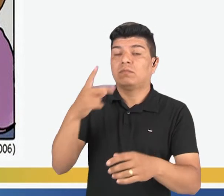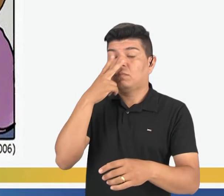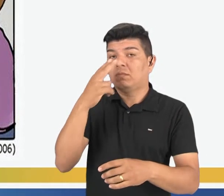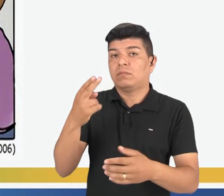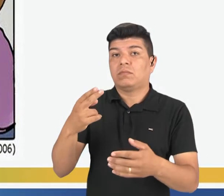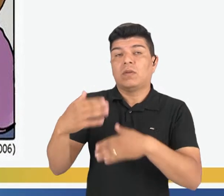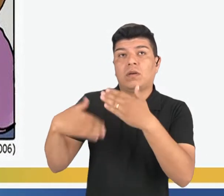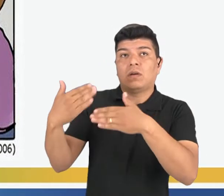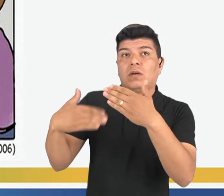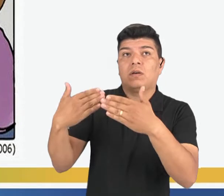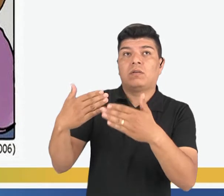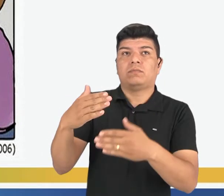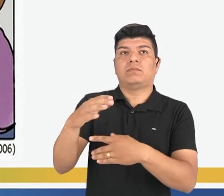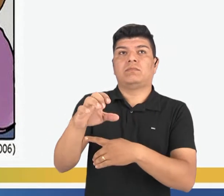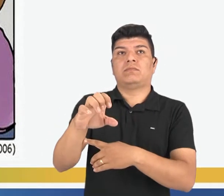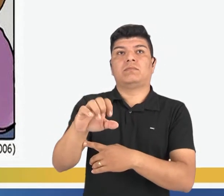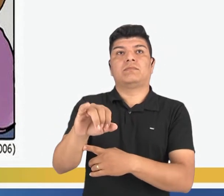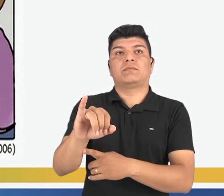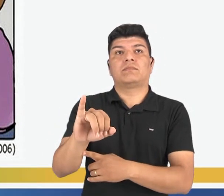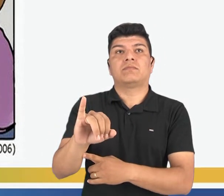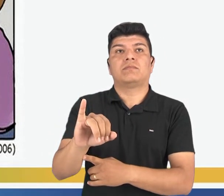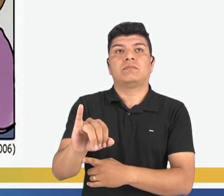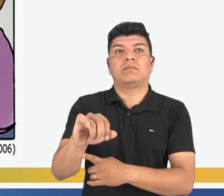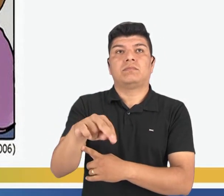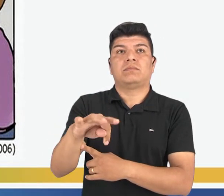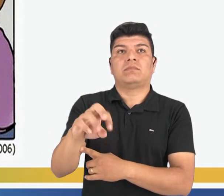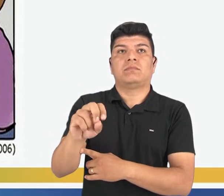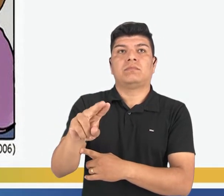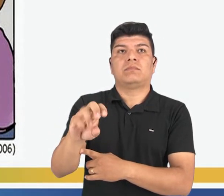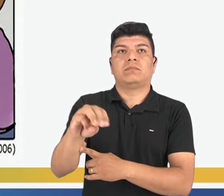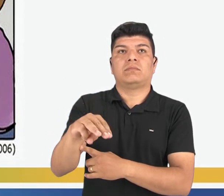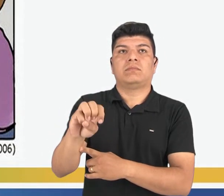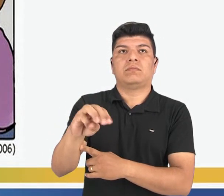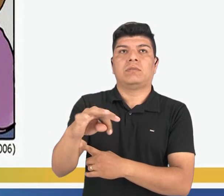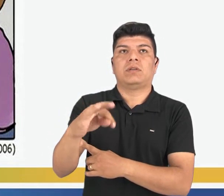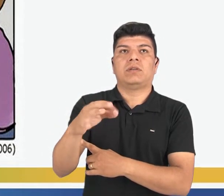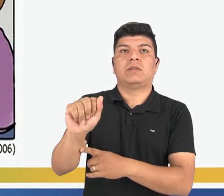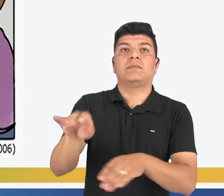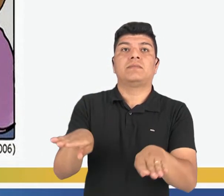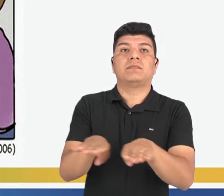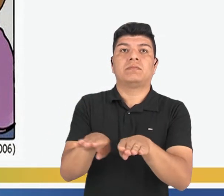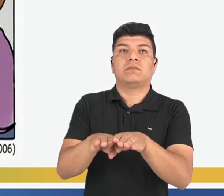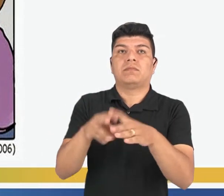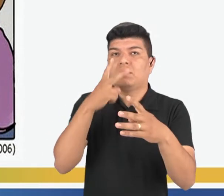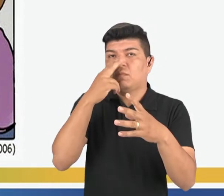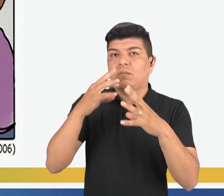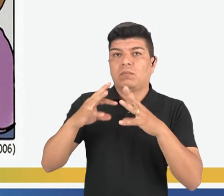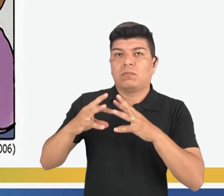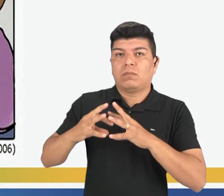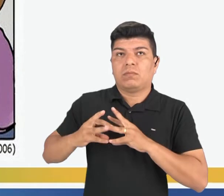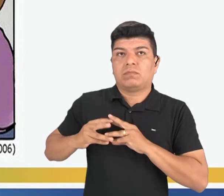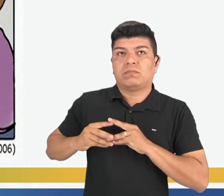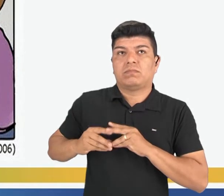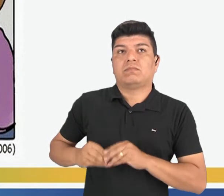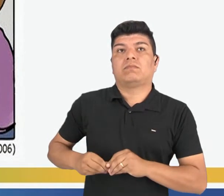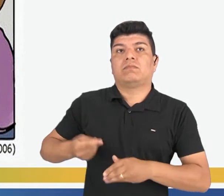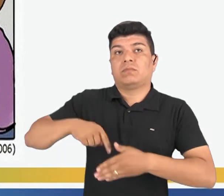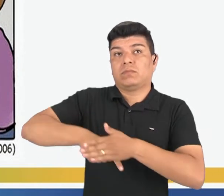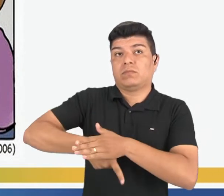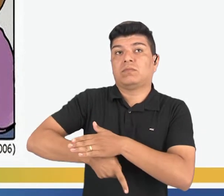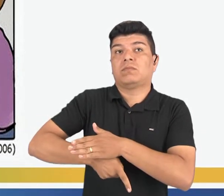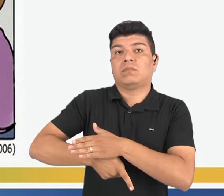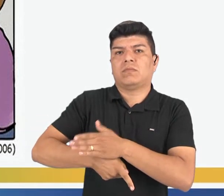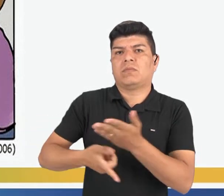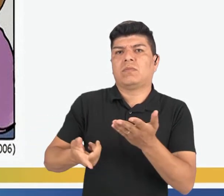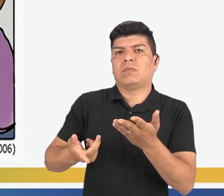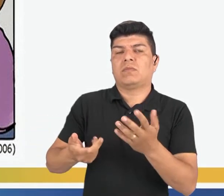processo de intumescência e resultante de lesão inflamatória e necrose subcutânea. Olha só o termo que o médico